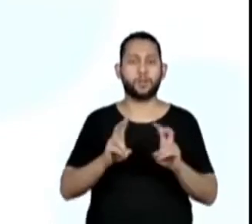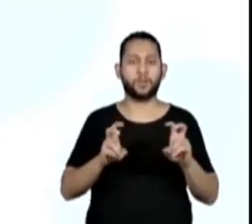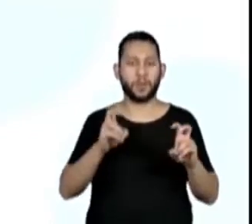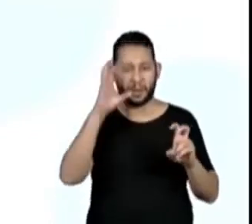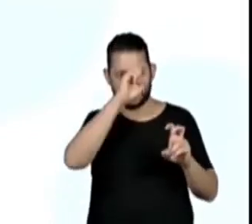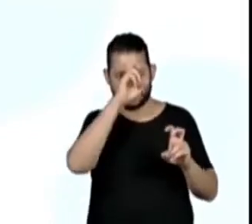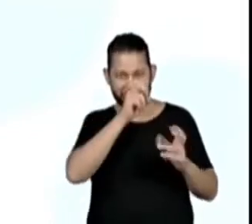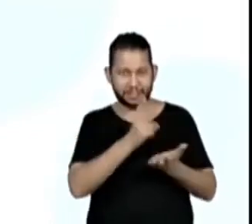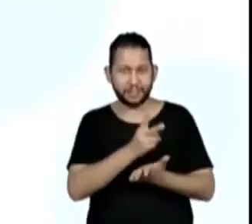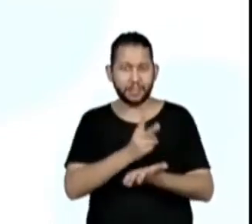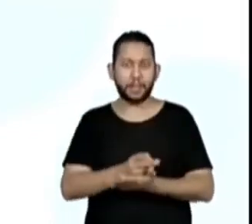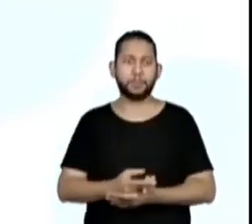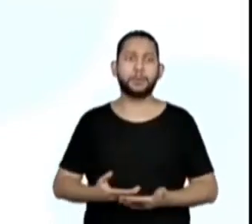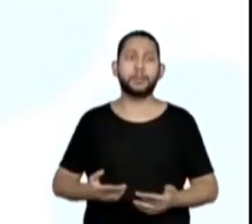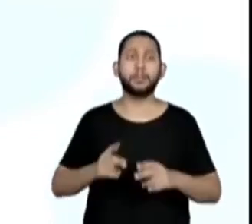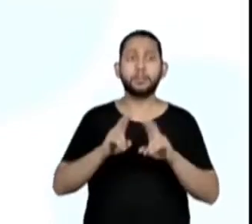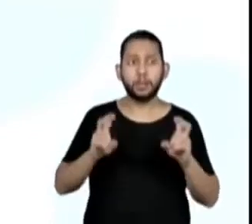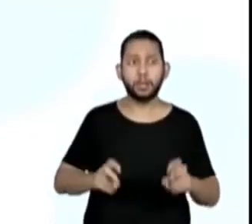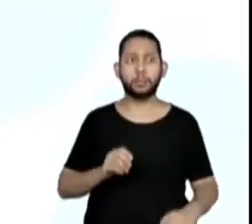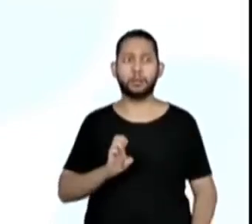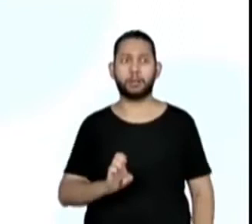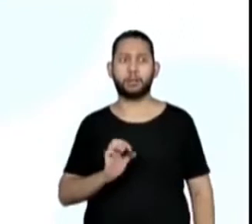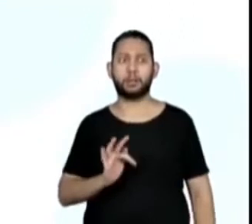152. A aula hoje, habilidade